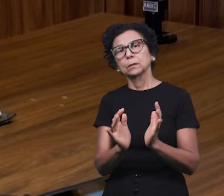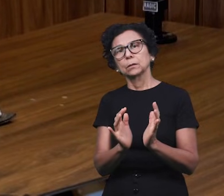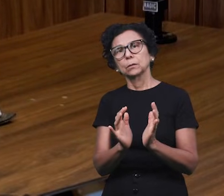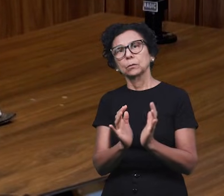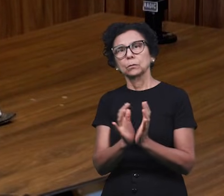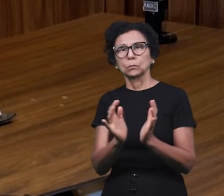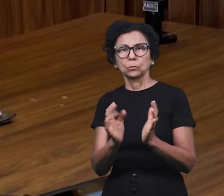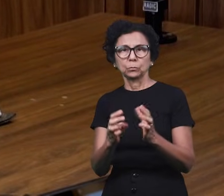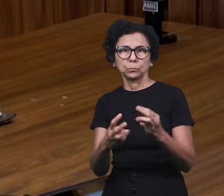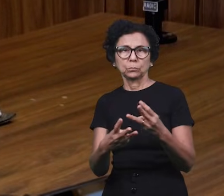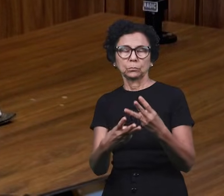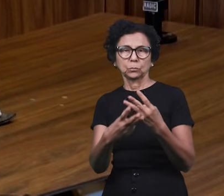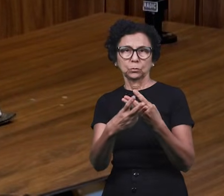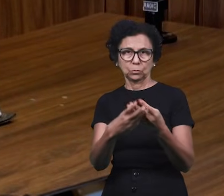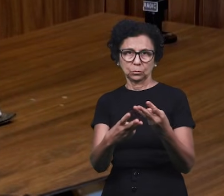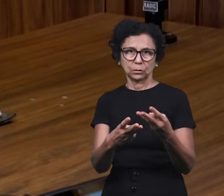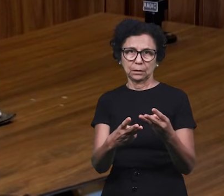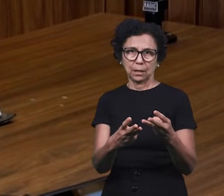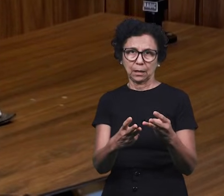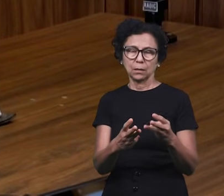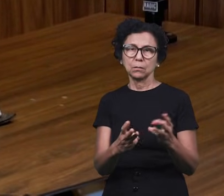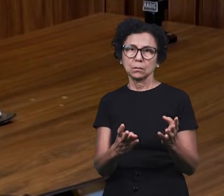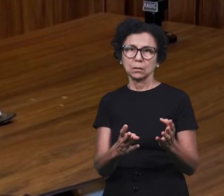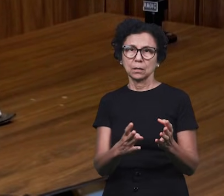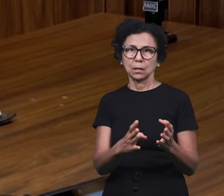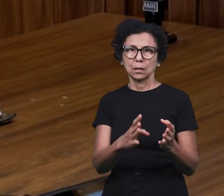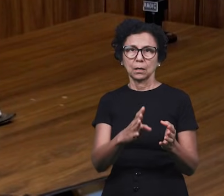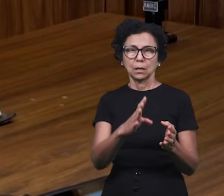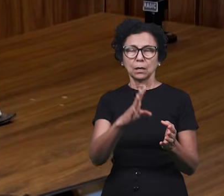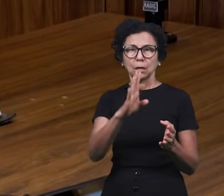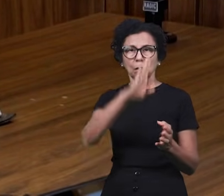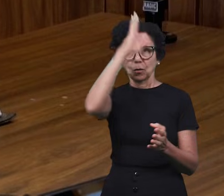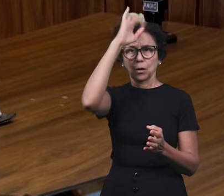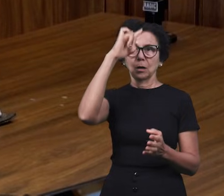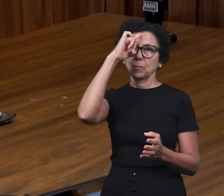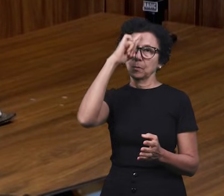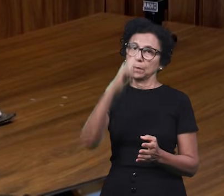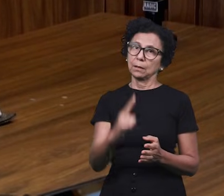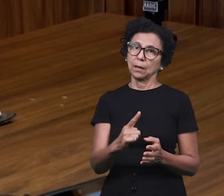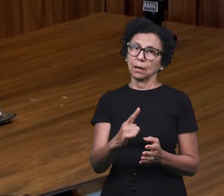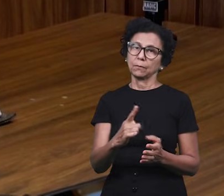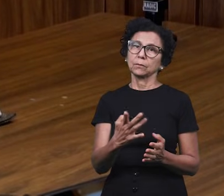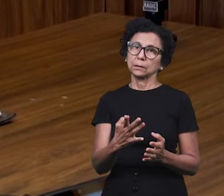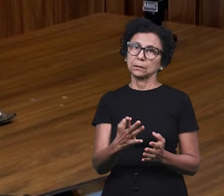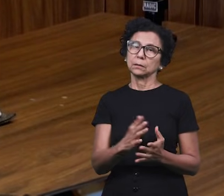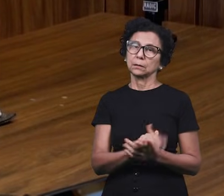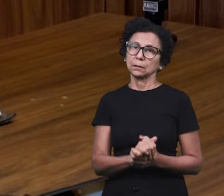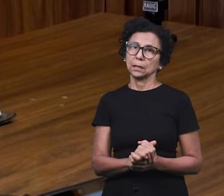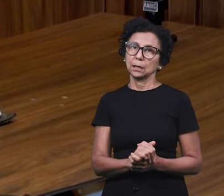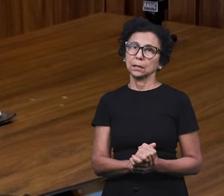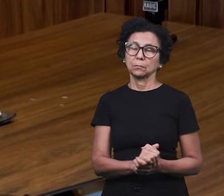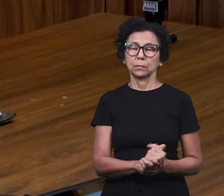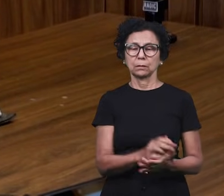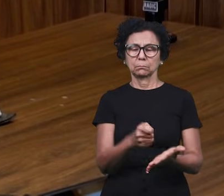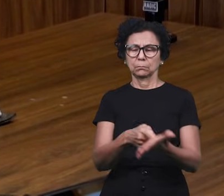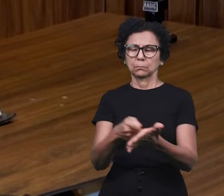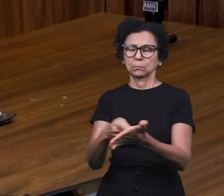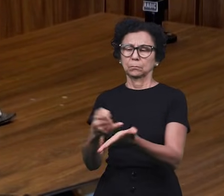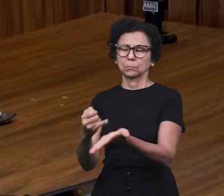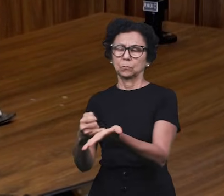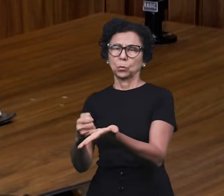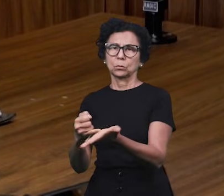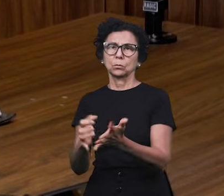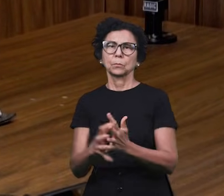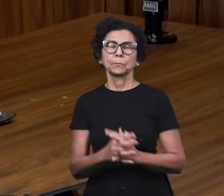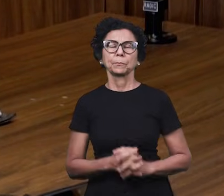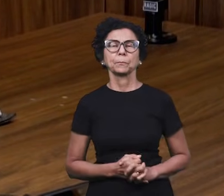chamados ali, né, para trabalhar a mando do Império Romano, para coletar os impostos dos próprios judeus. E nós já vimos